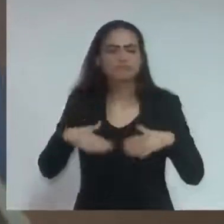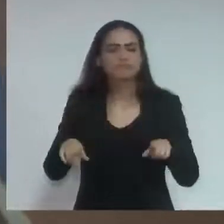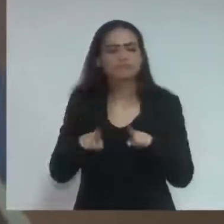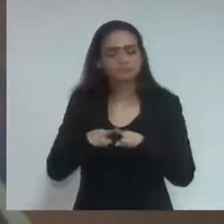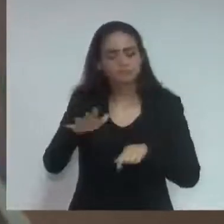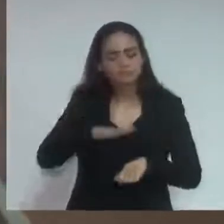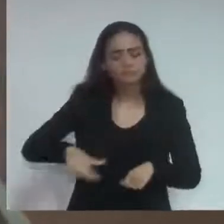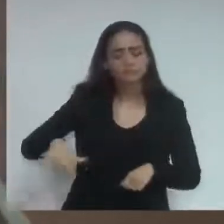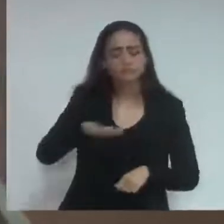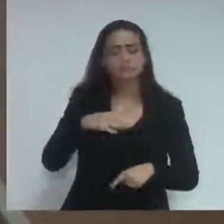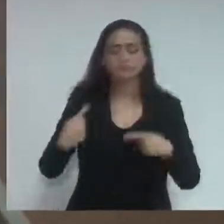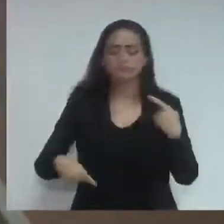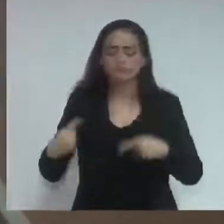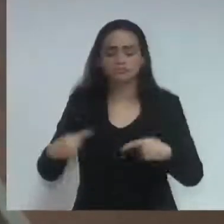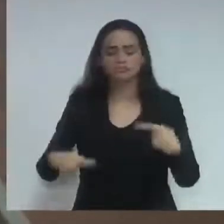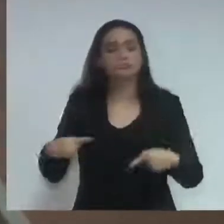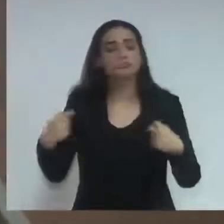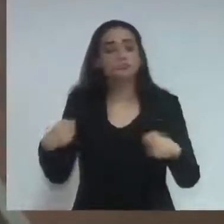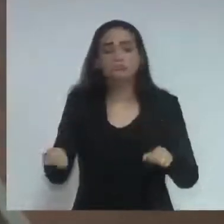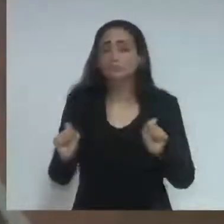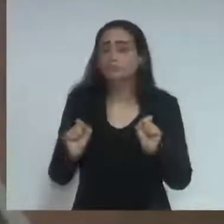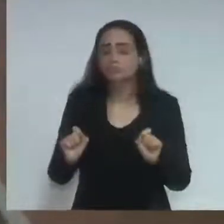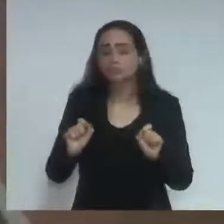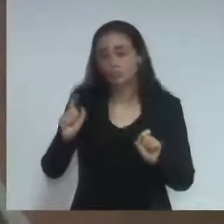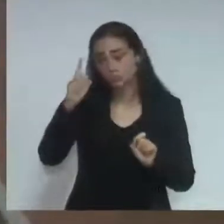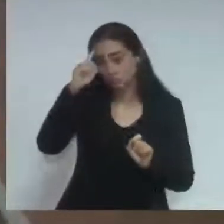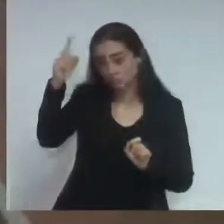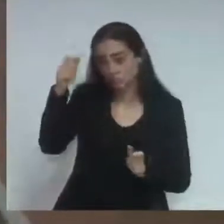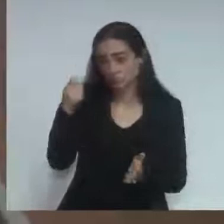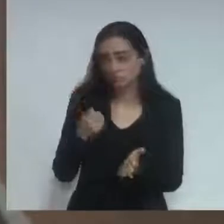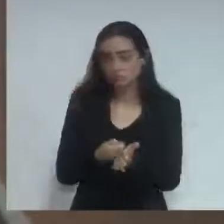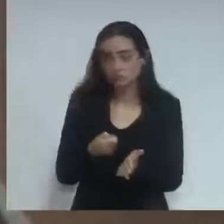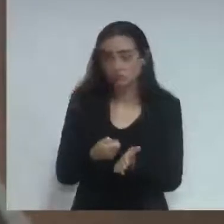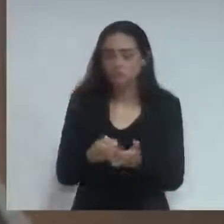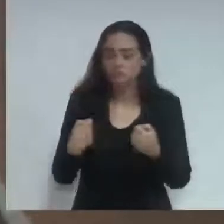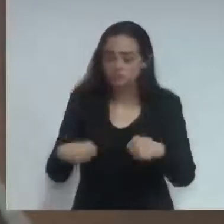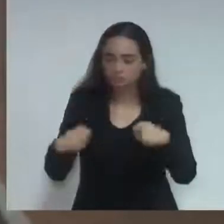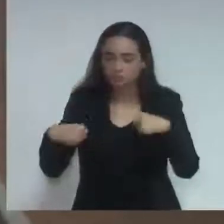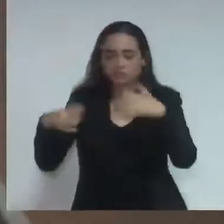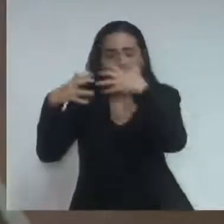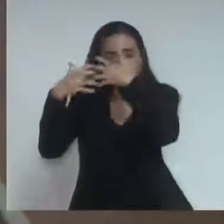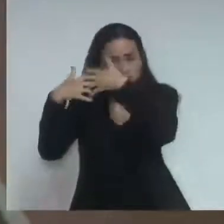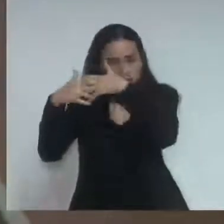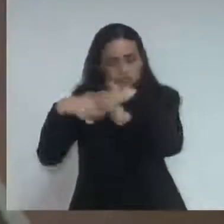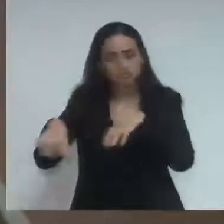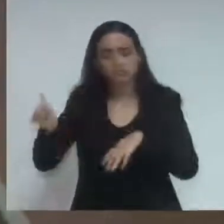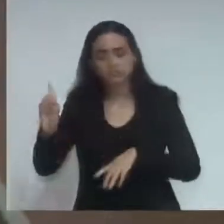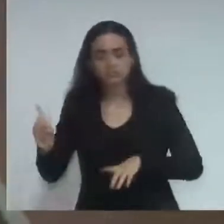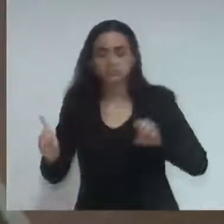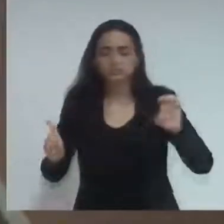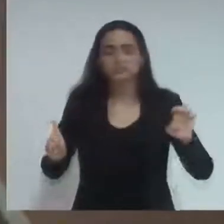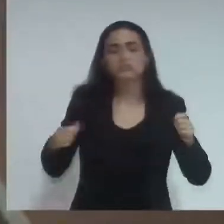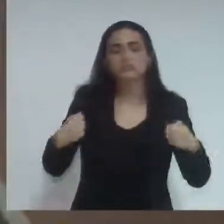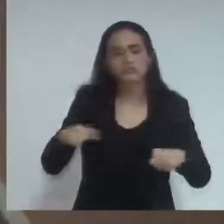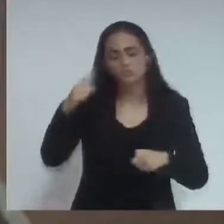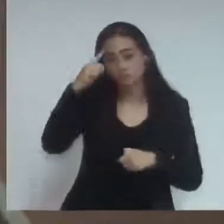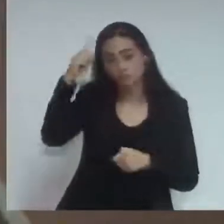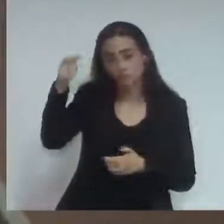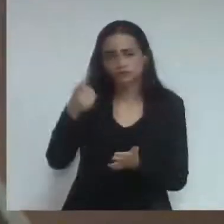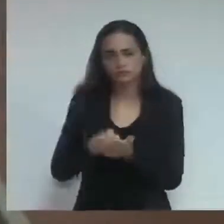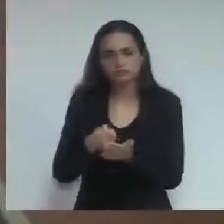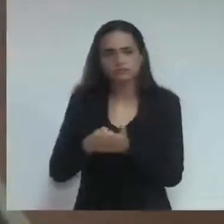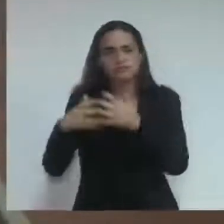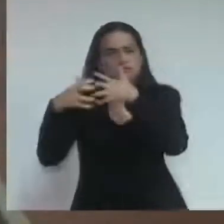política, vamos tomar as nossas decisões de forma racional, seja de um lado, seja de outro.